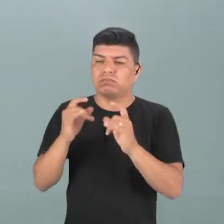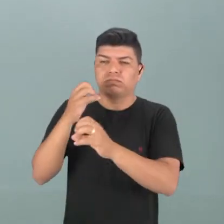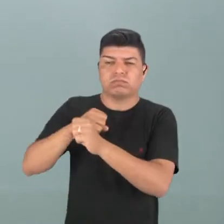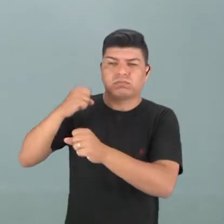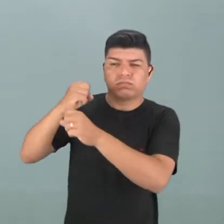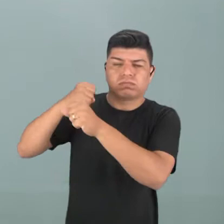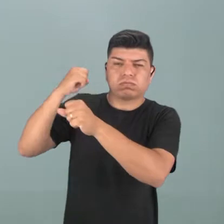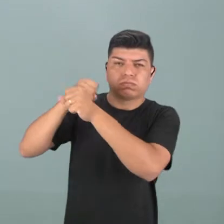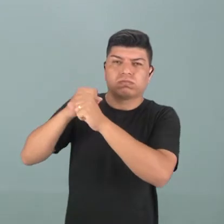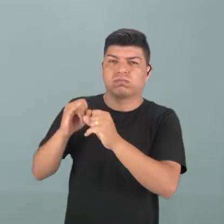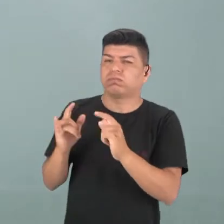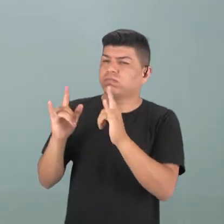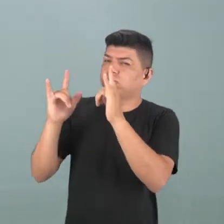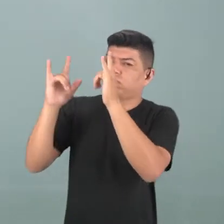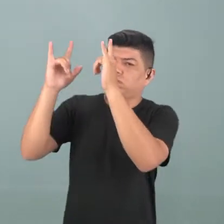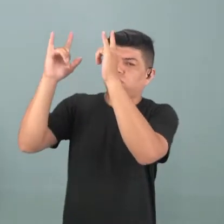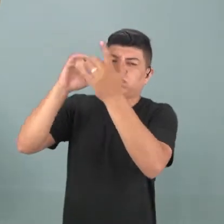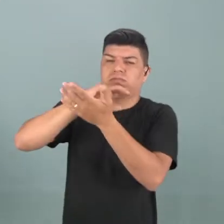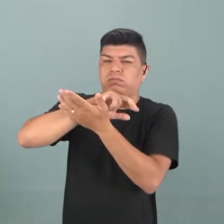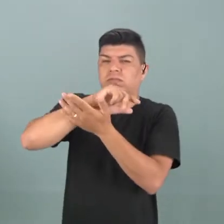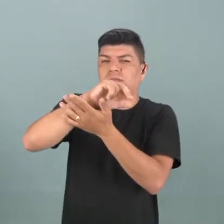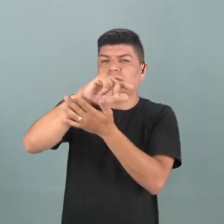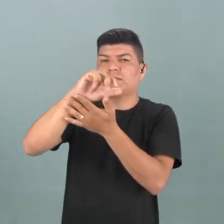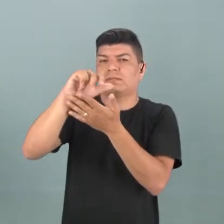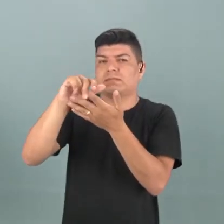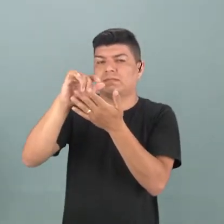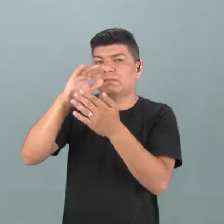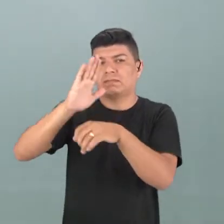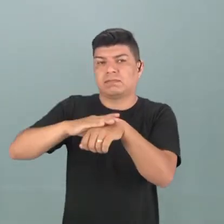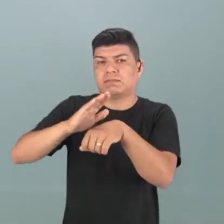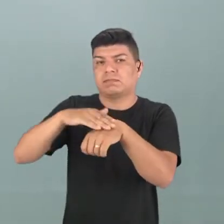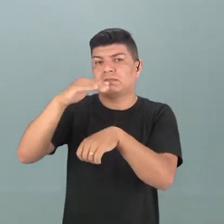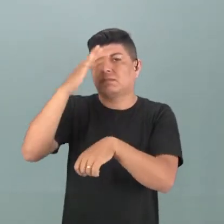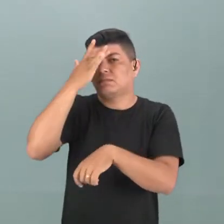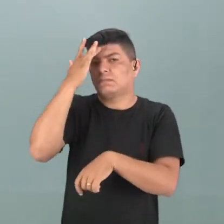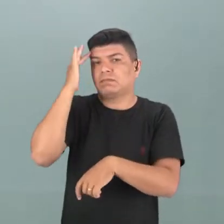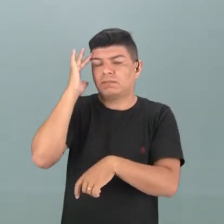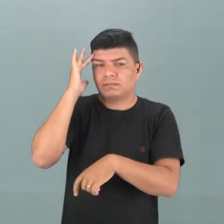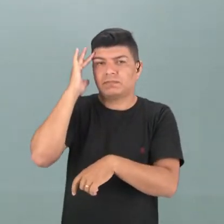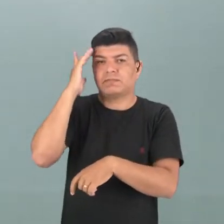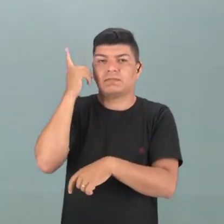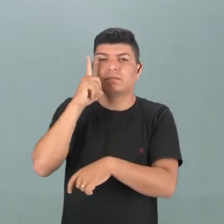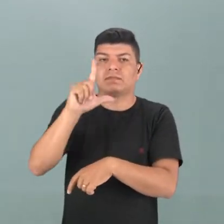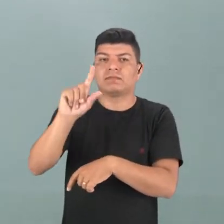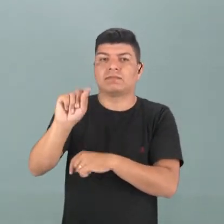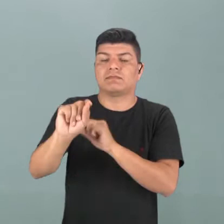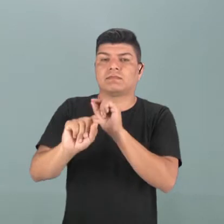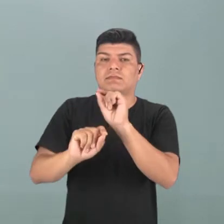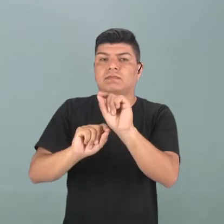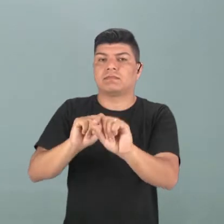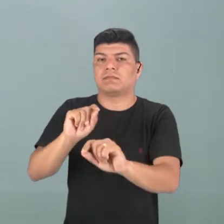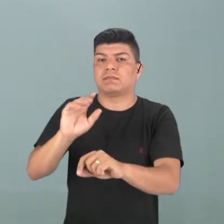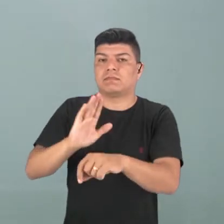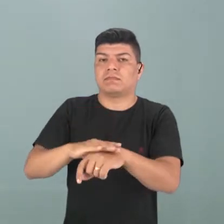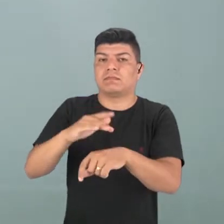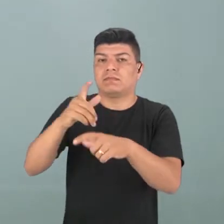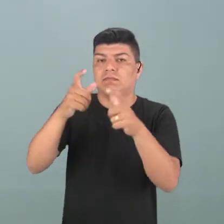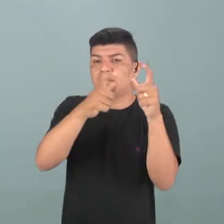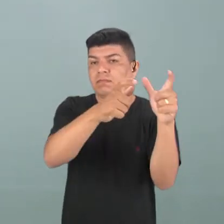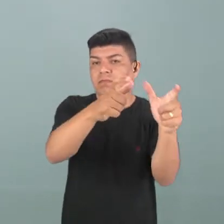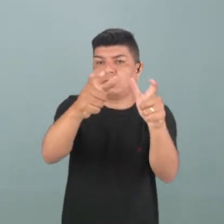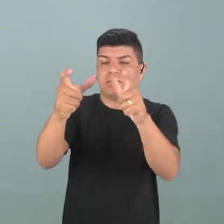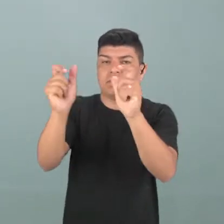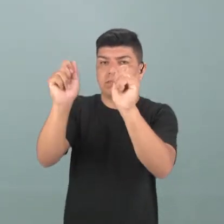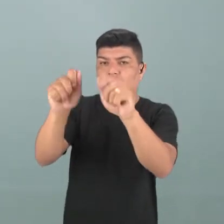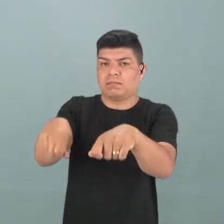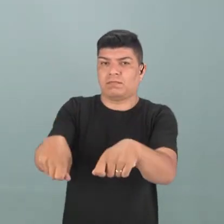construção de vários prédios, né, para dar mais pessoas, né, para conseguir o máximo de espaço possível,